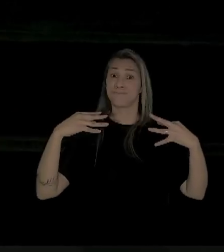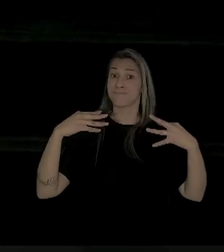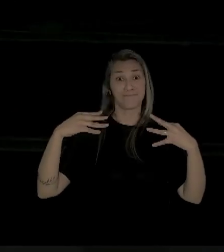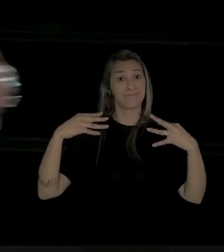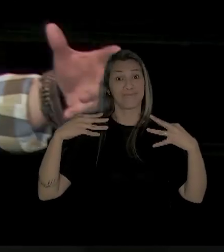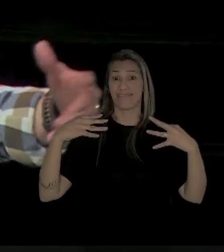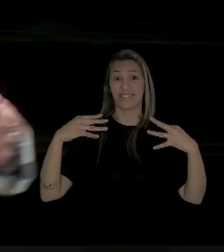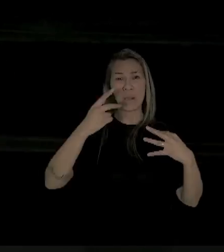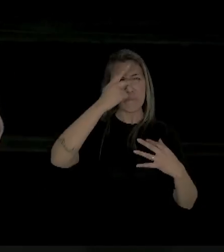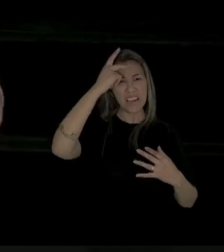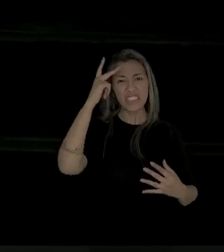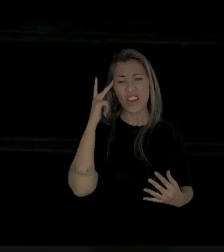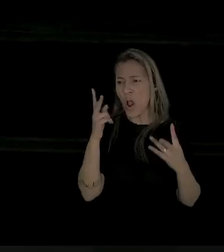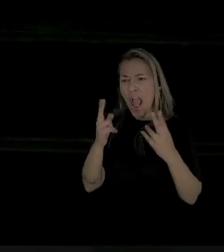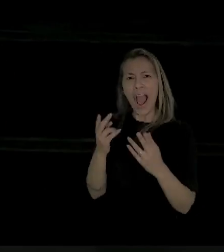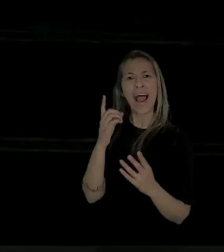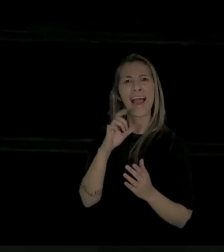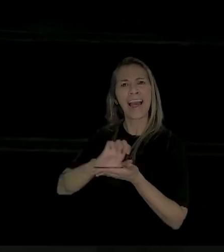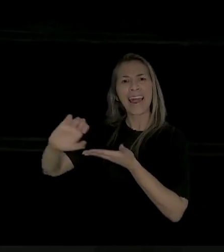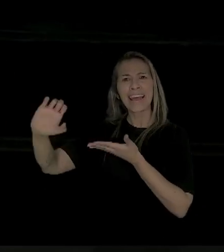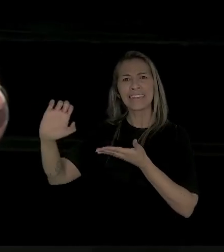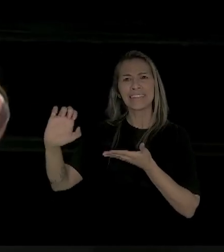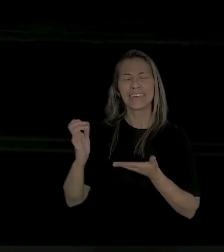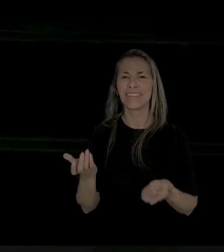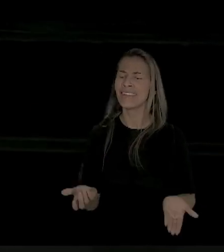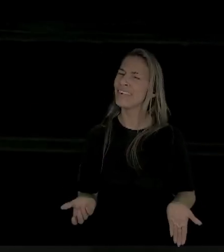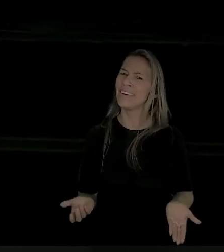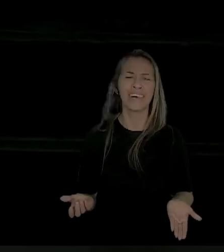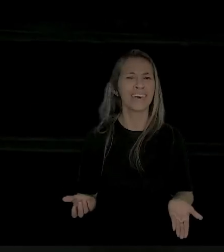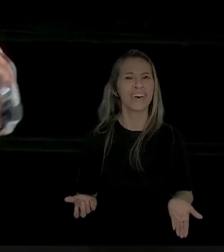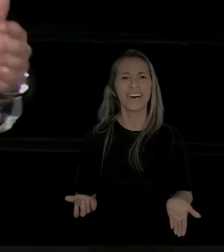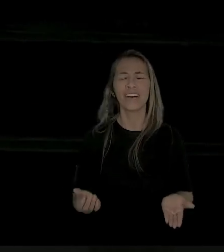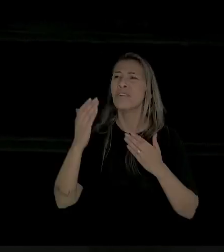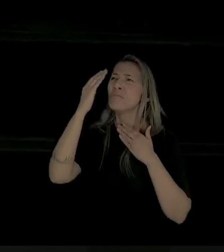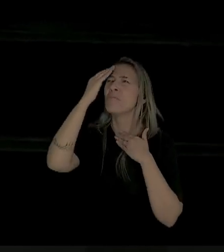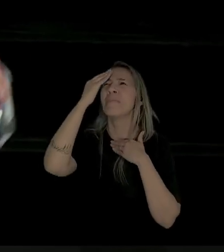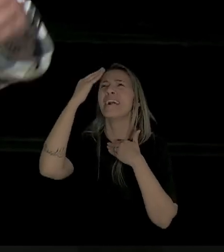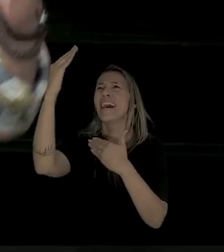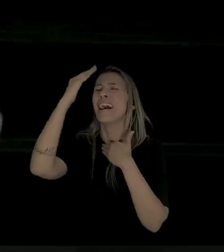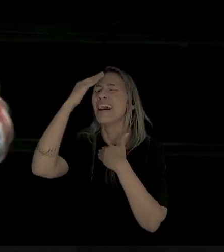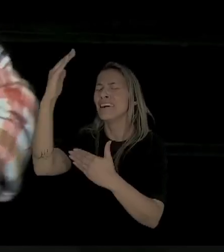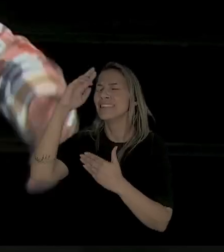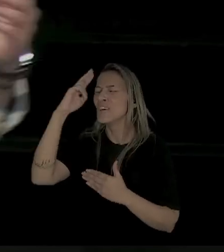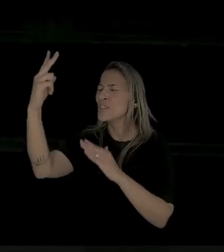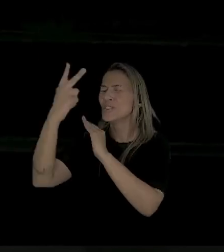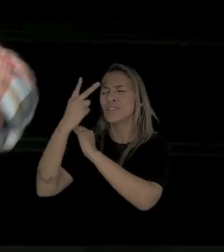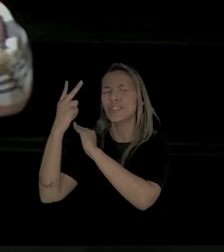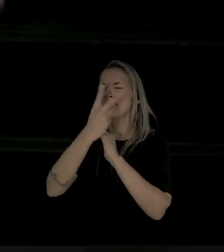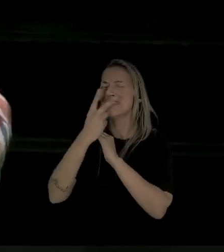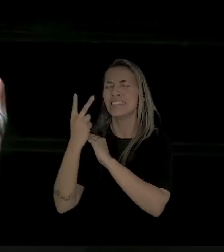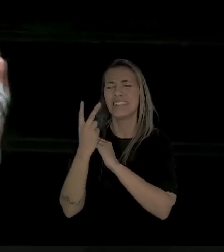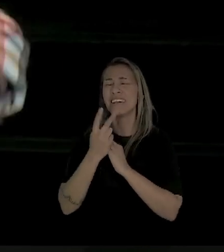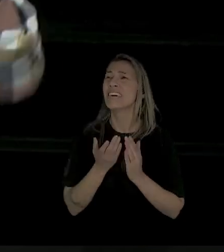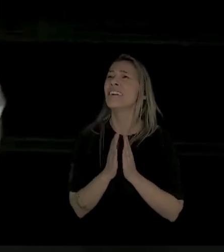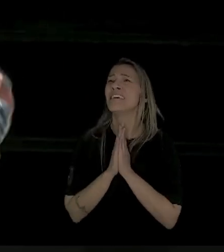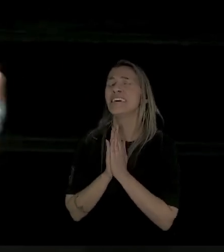como Elias, dizendo: obrigado Jesus por o Senhor cuidar de mim, mas enquanto eu não ver que as pessoas vão reconhecer o quanto eu